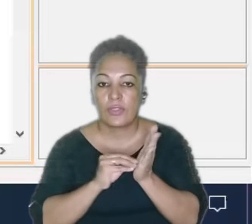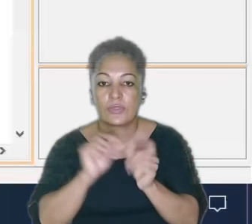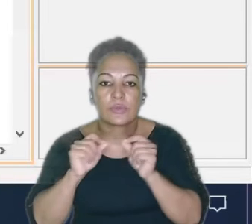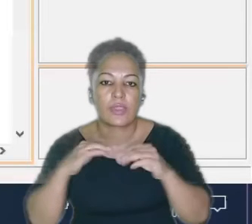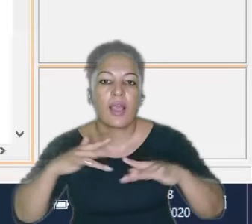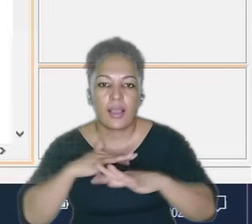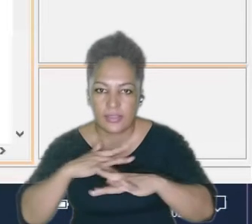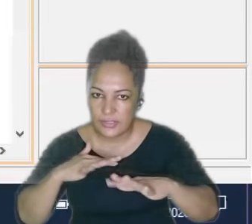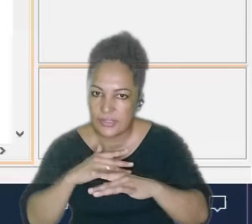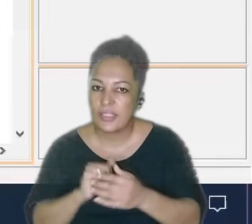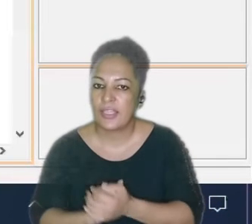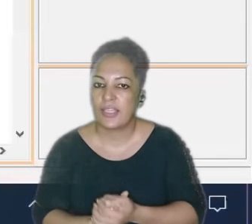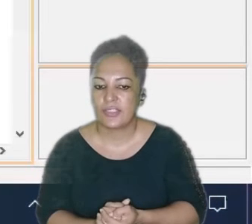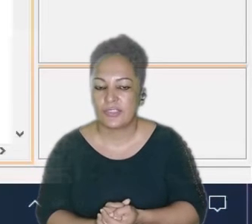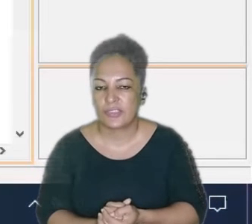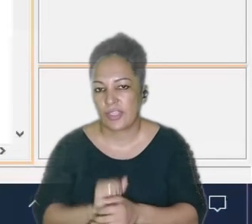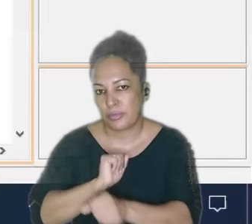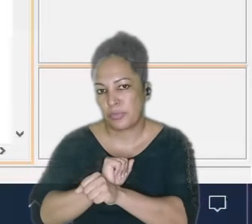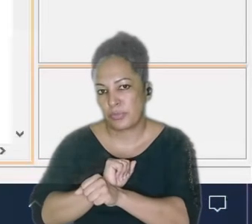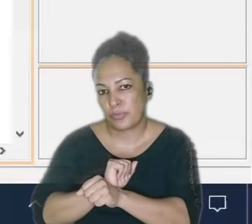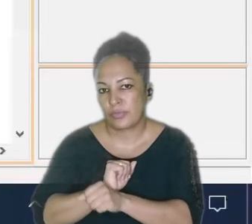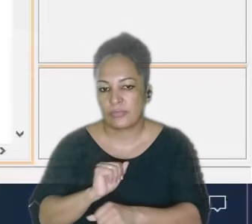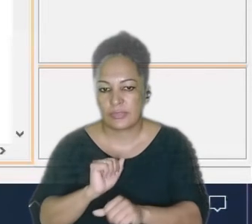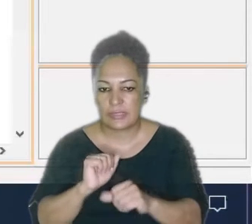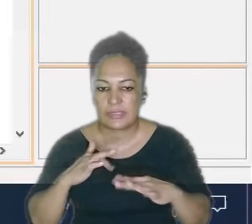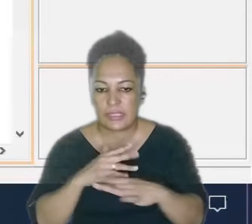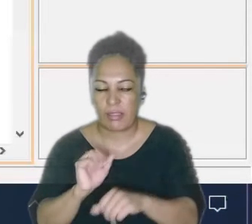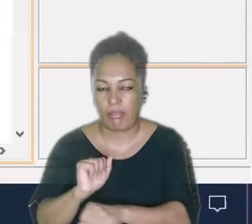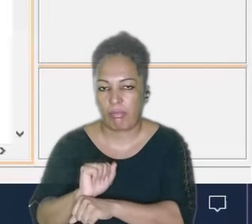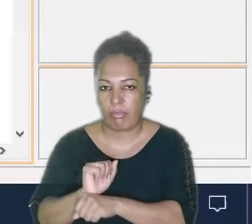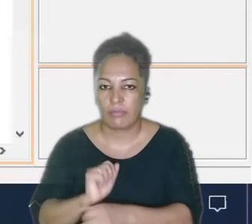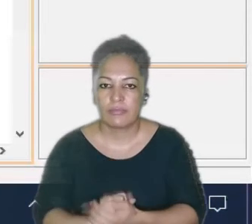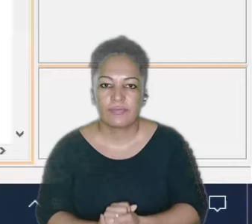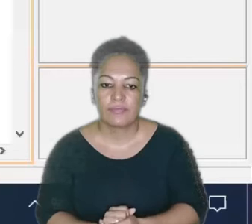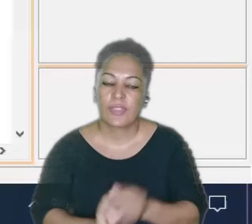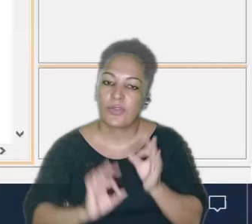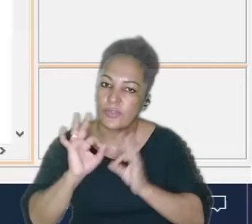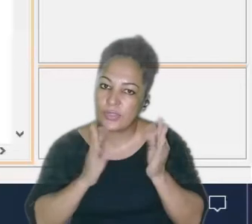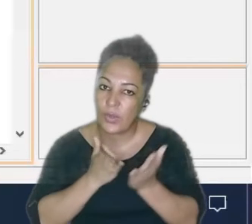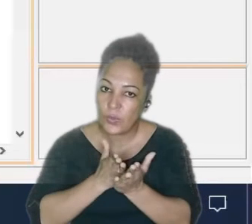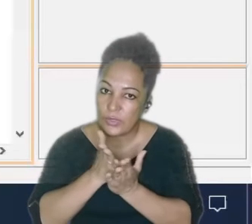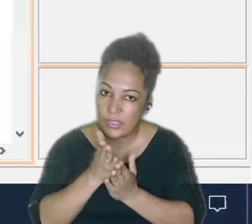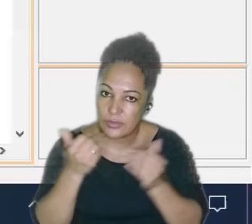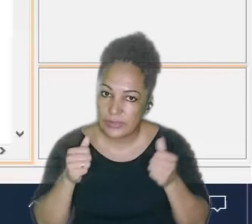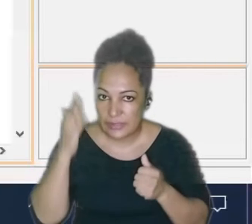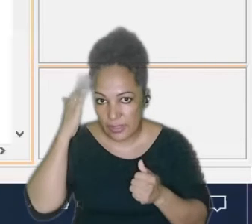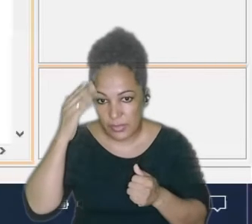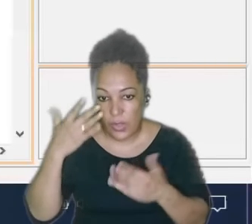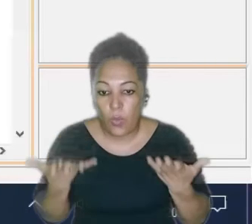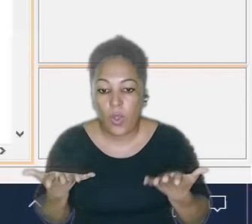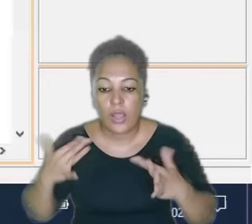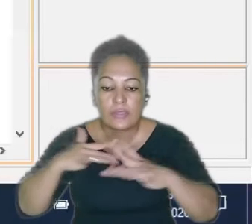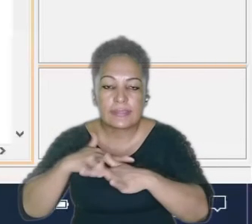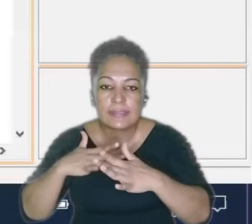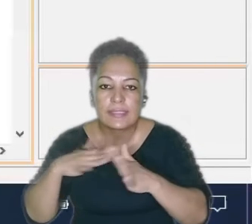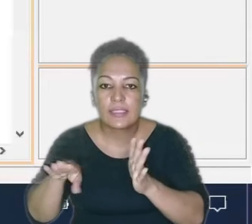E o que está faltando aqui? A cidade, né, galera? A cidade está aqui isolada, tadinha, em cima, tá? Então, vamos... O trecho precisa saber qual é a